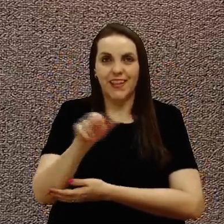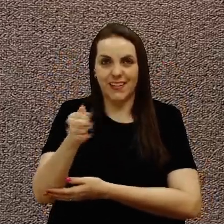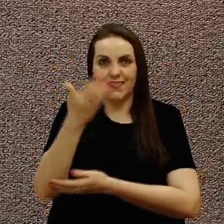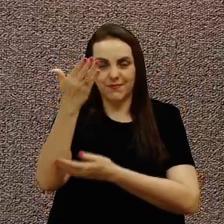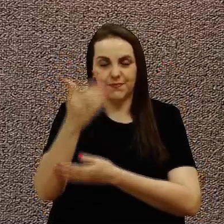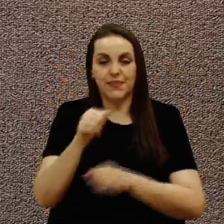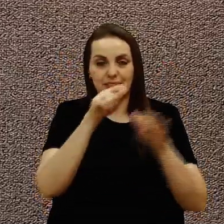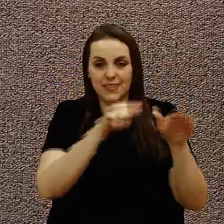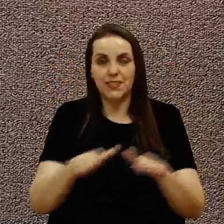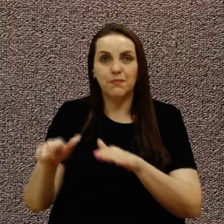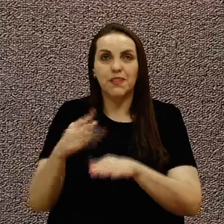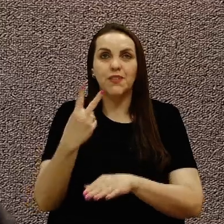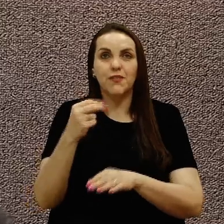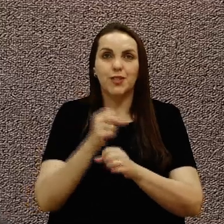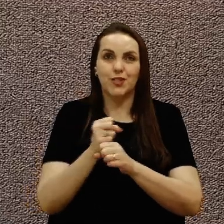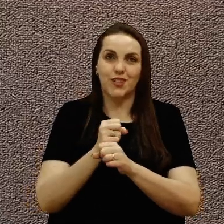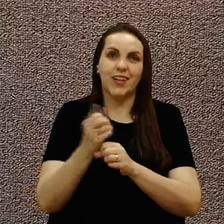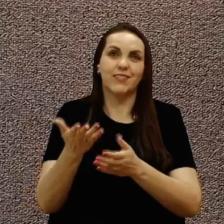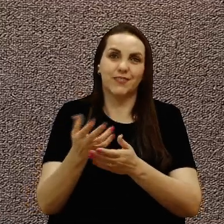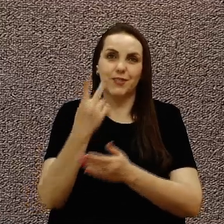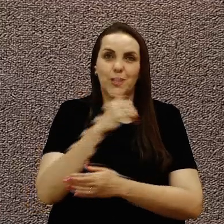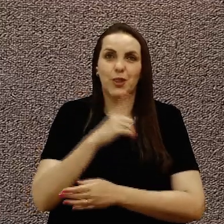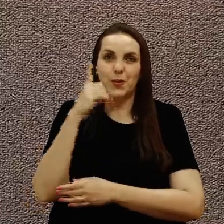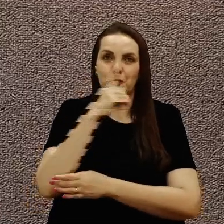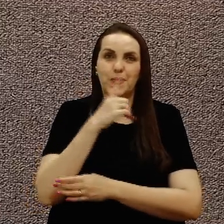terá uma vasta